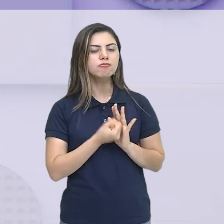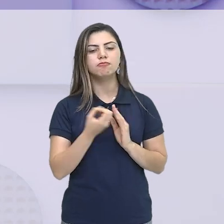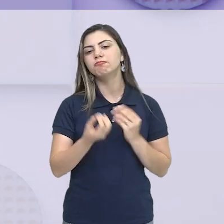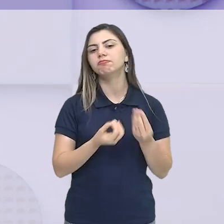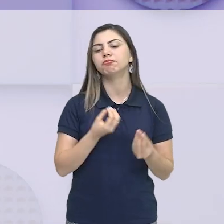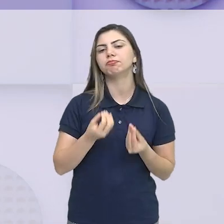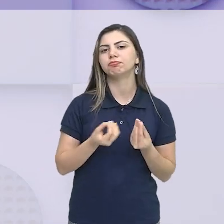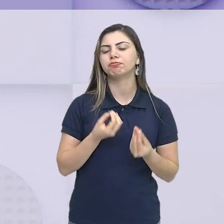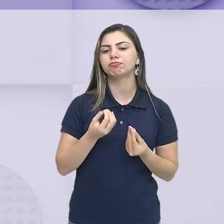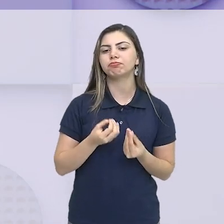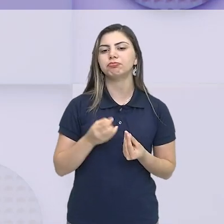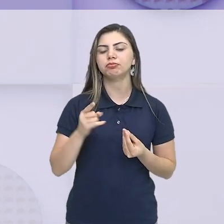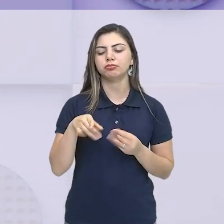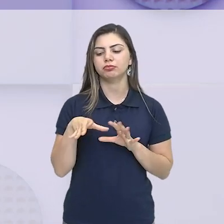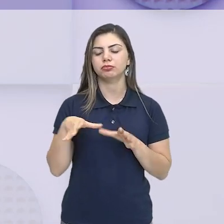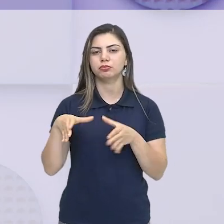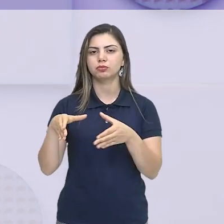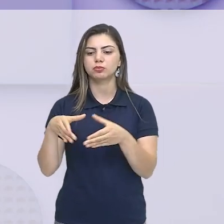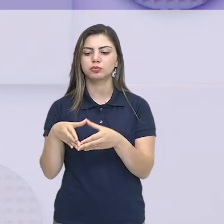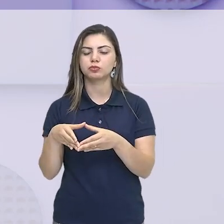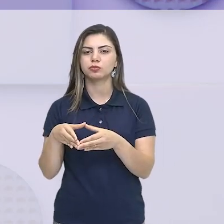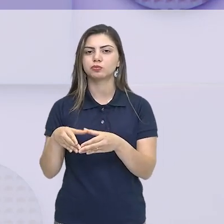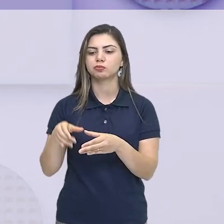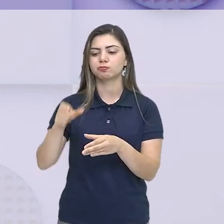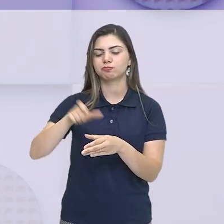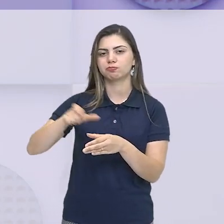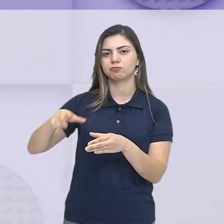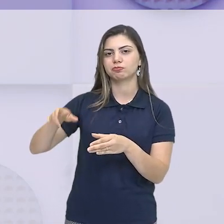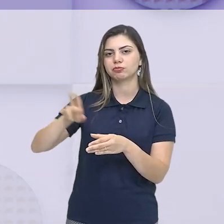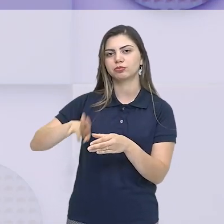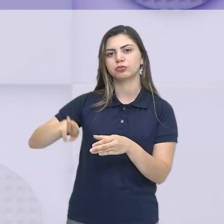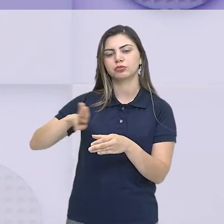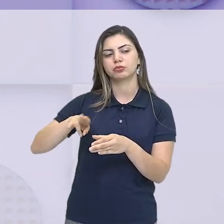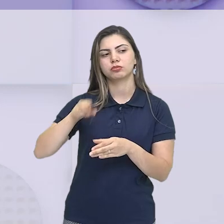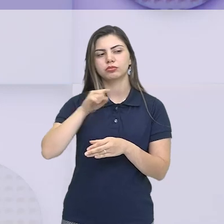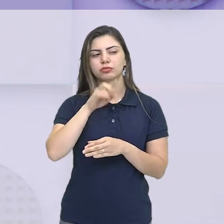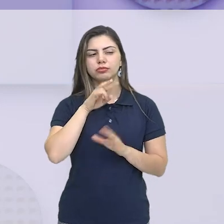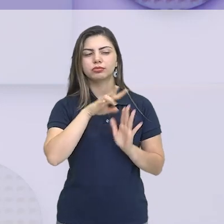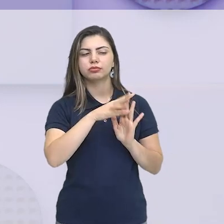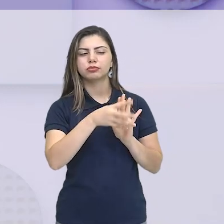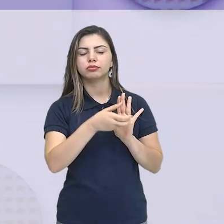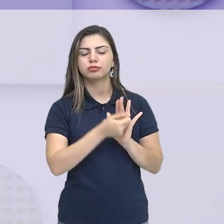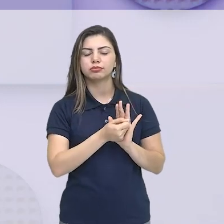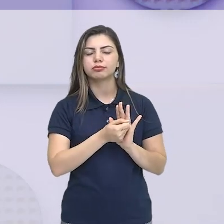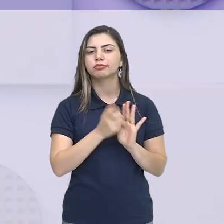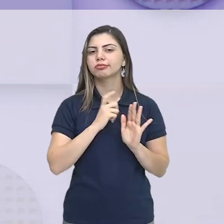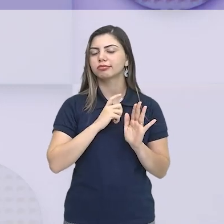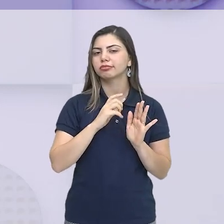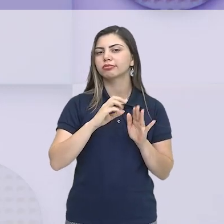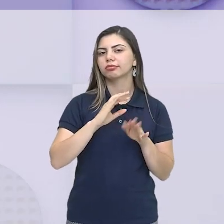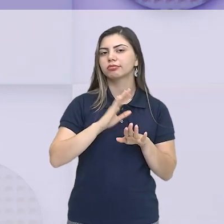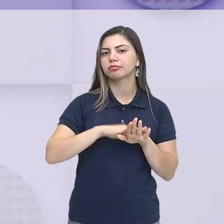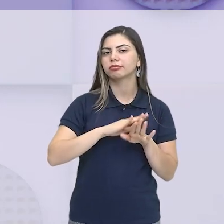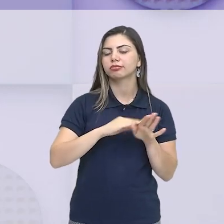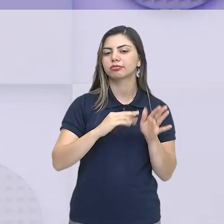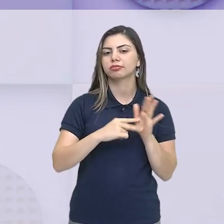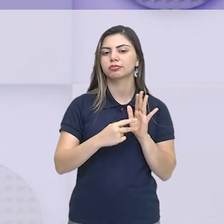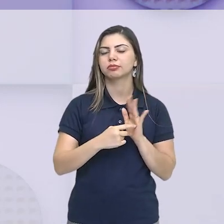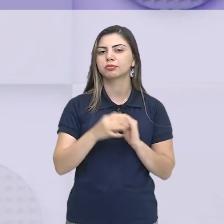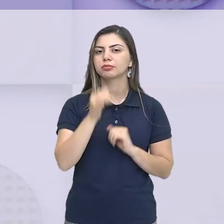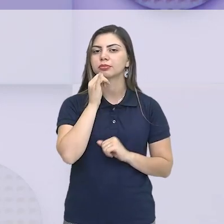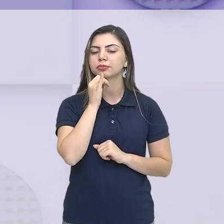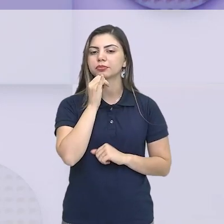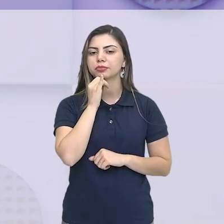mas é aquilo que o grupo, a pessoa que o utiliza dá. Né? Por exemplo, um exemplo de símbolo, né? O